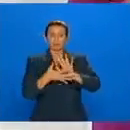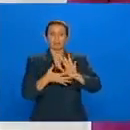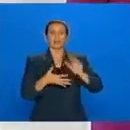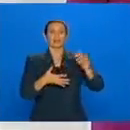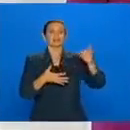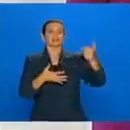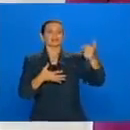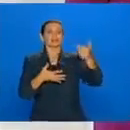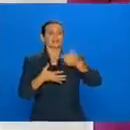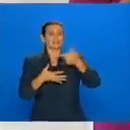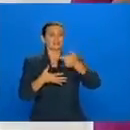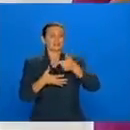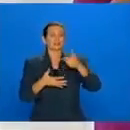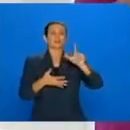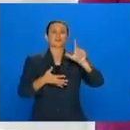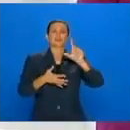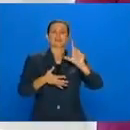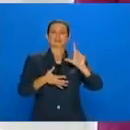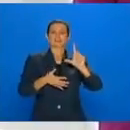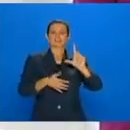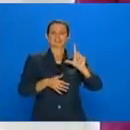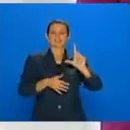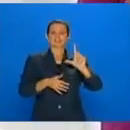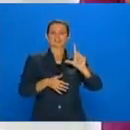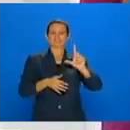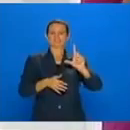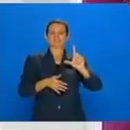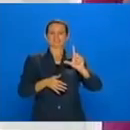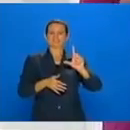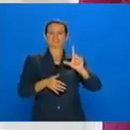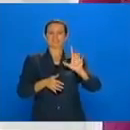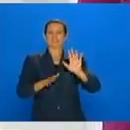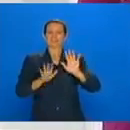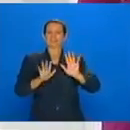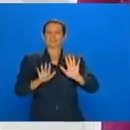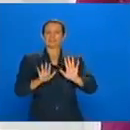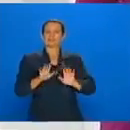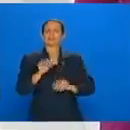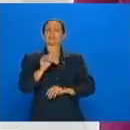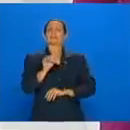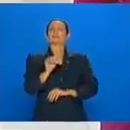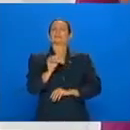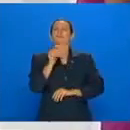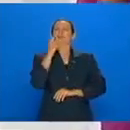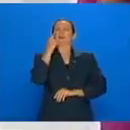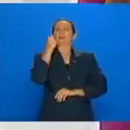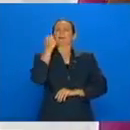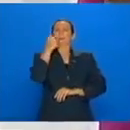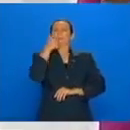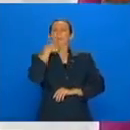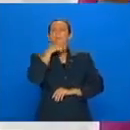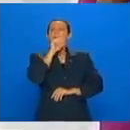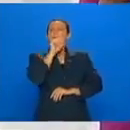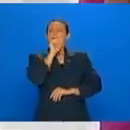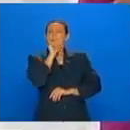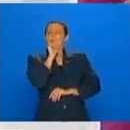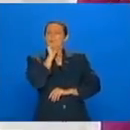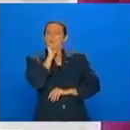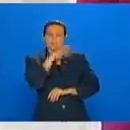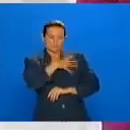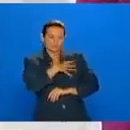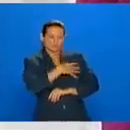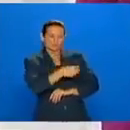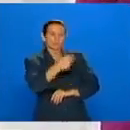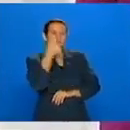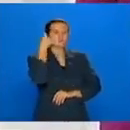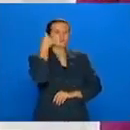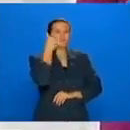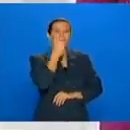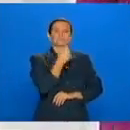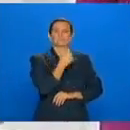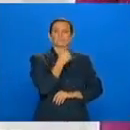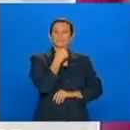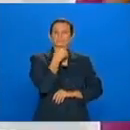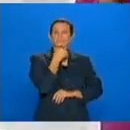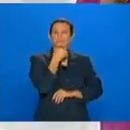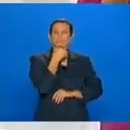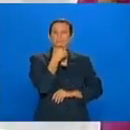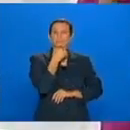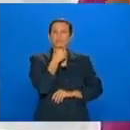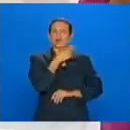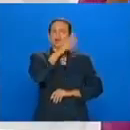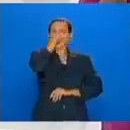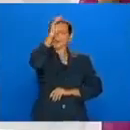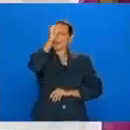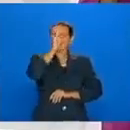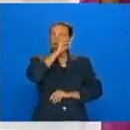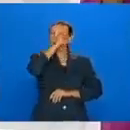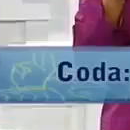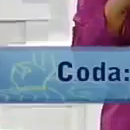o ouvinte. Exceto os filhos de pais surdos, que aprendem essa língua como primeira língua,